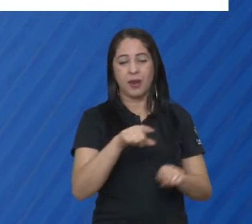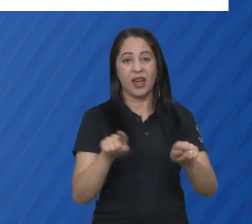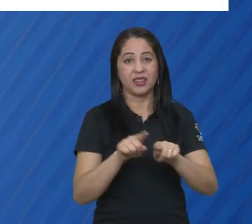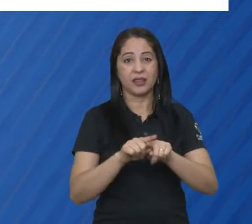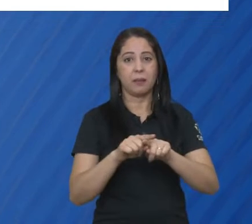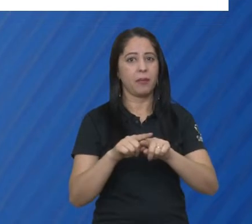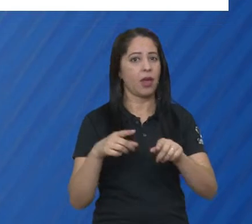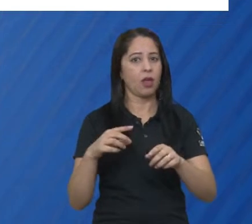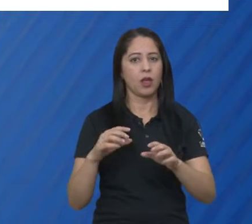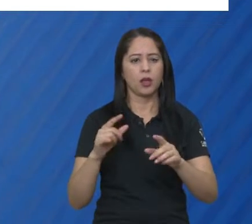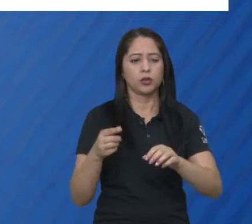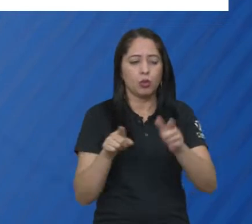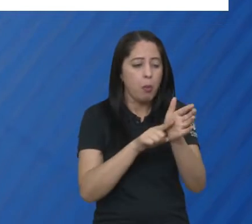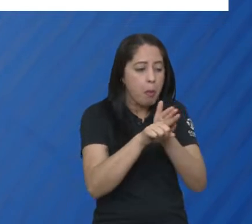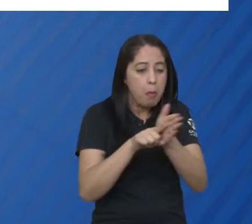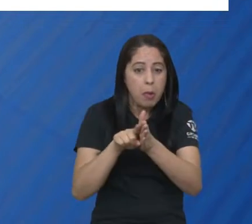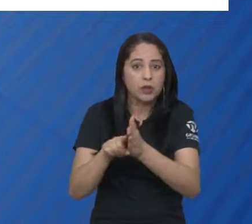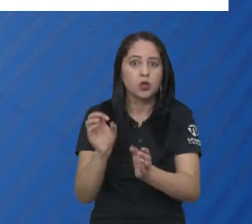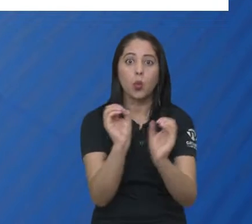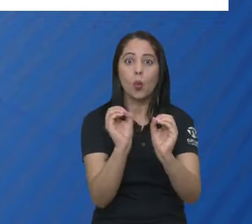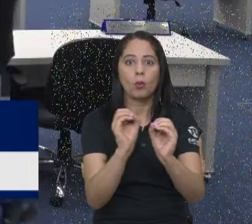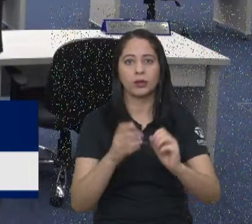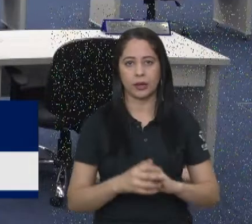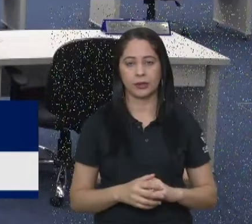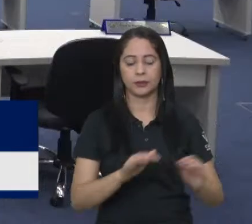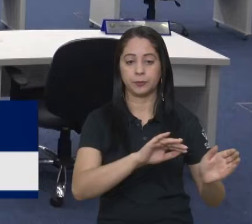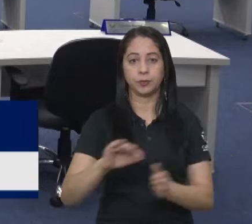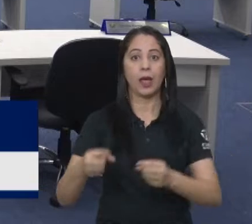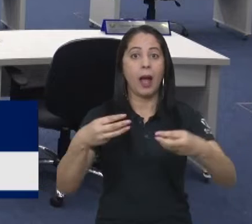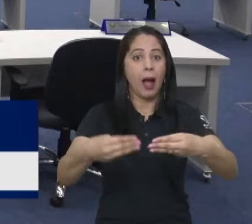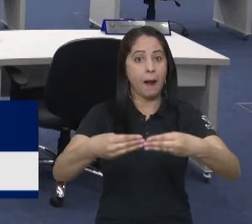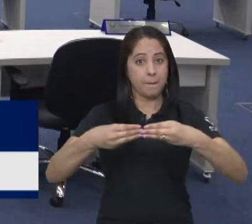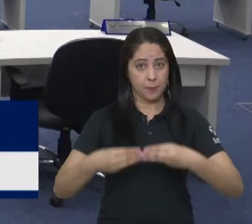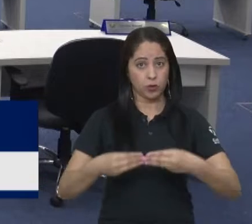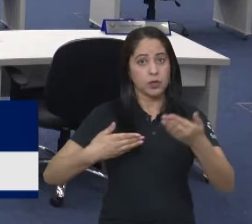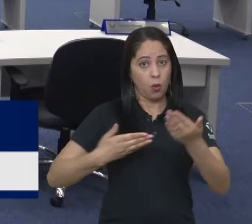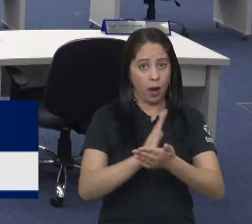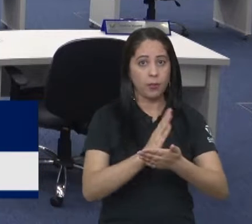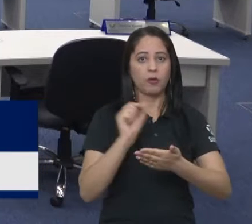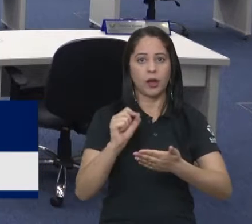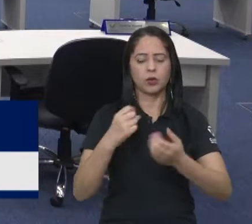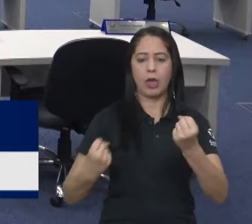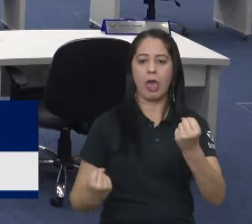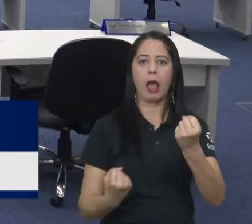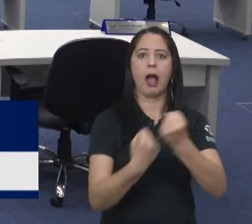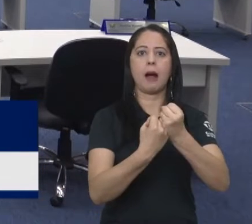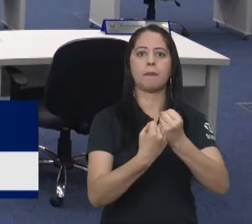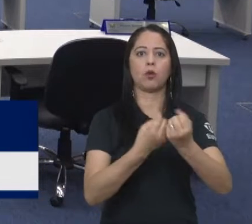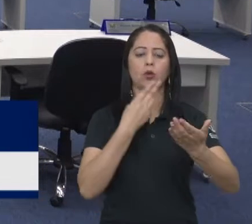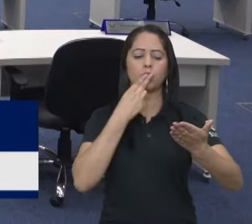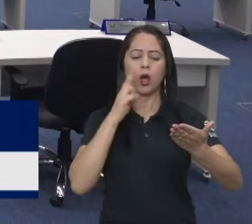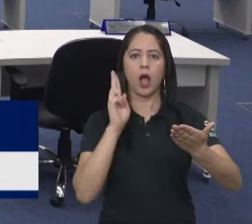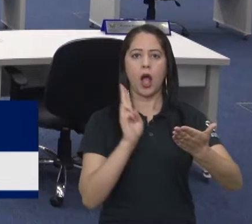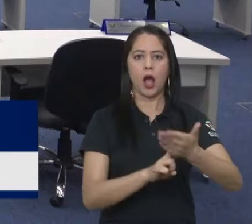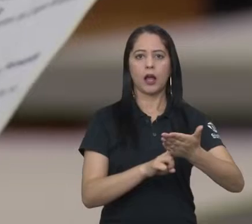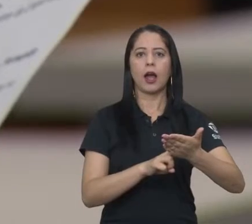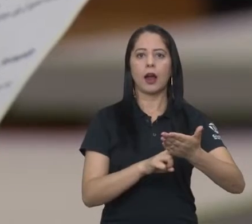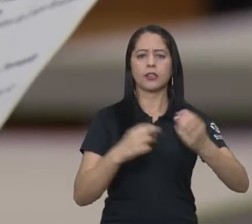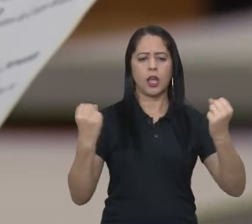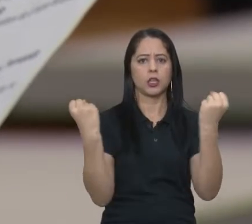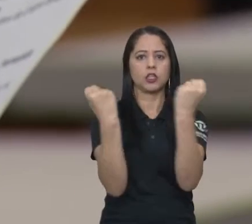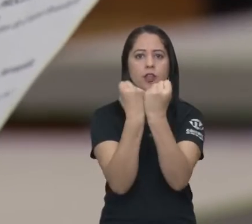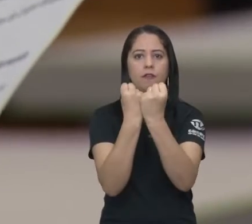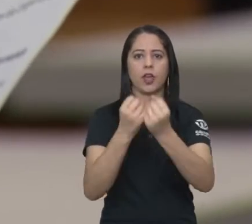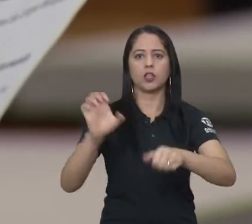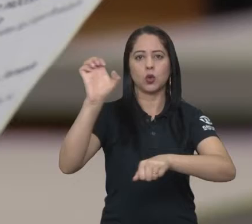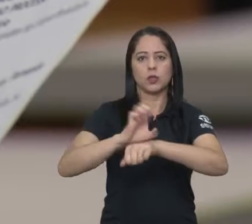também não apresentou o estudo de impactos. Uma das moções aprovadas manifesta apoio irrestrito à Carta em